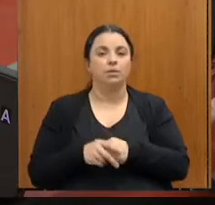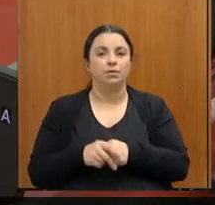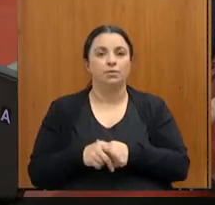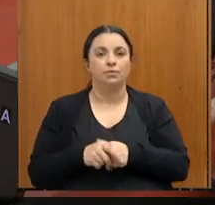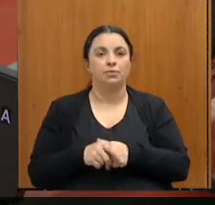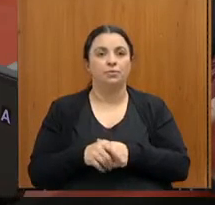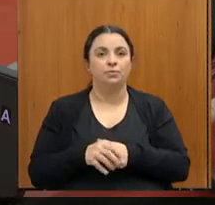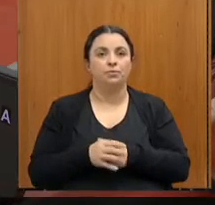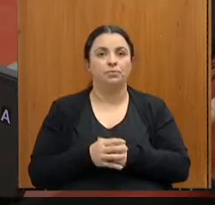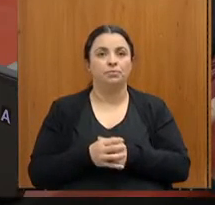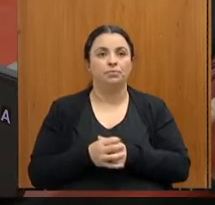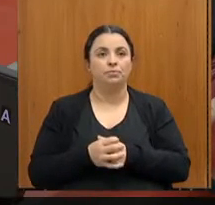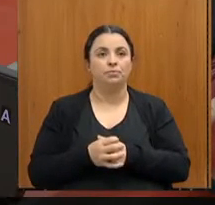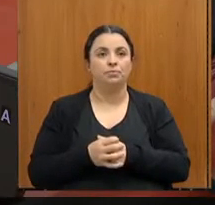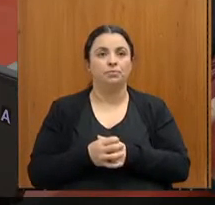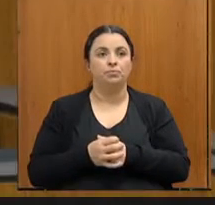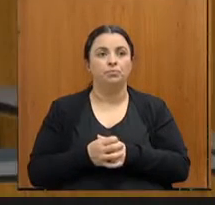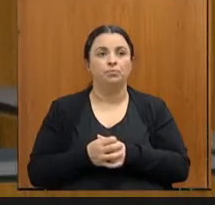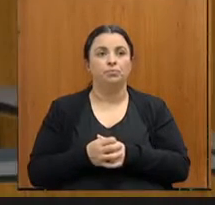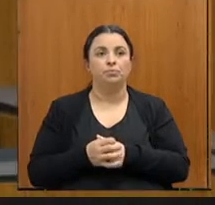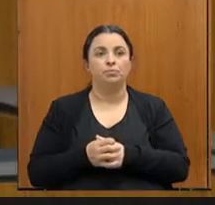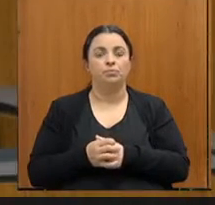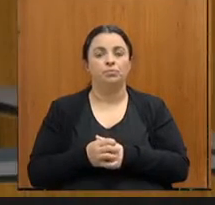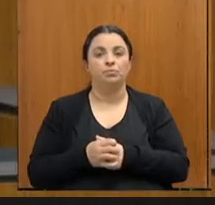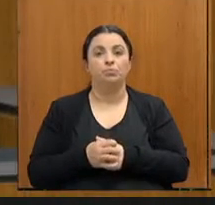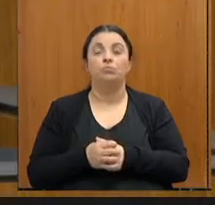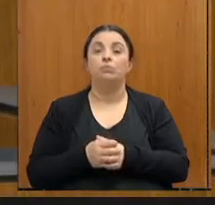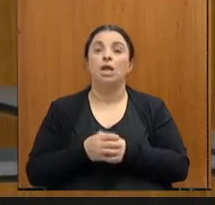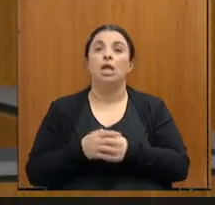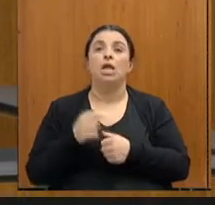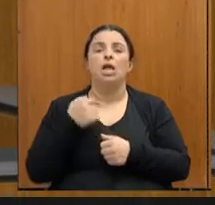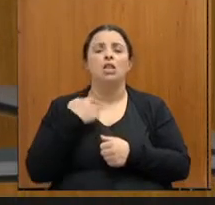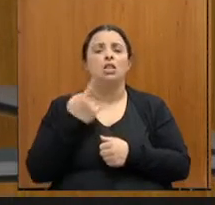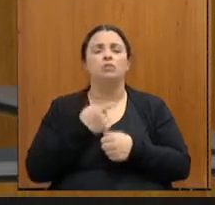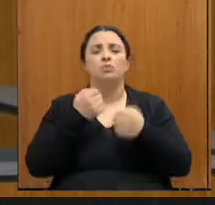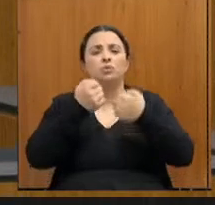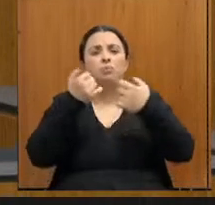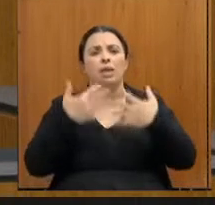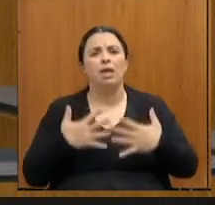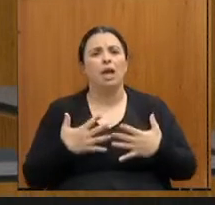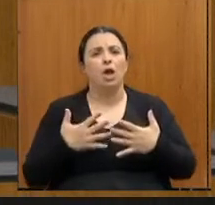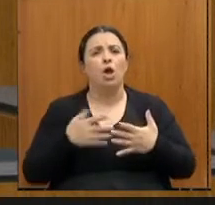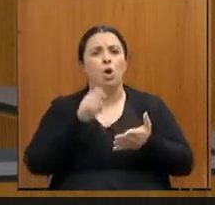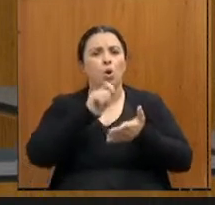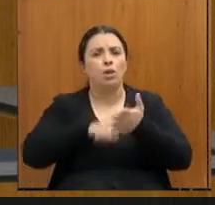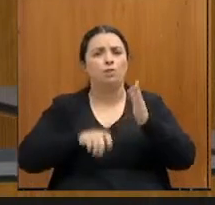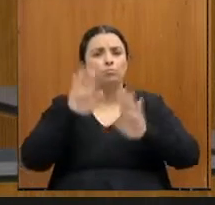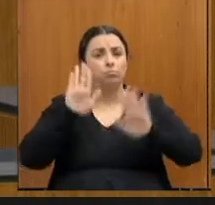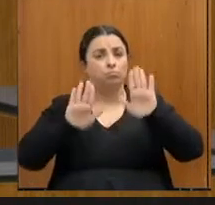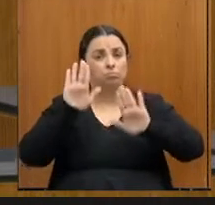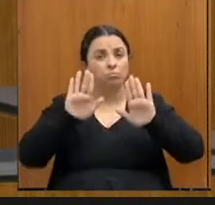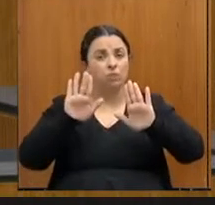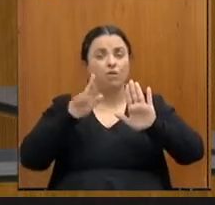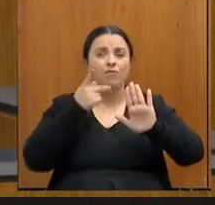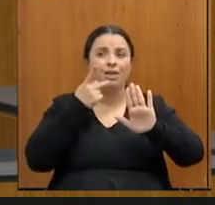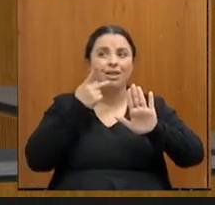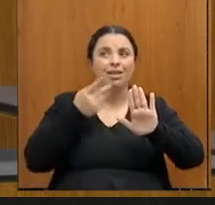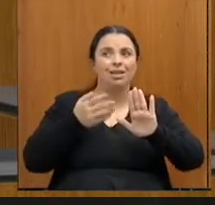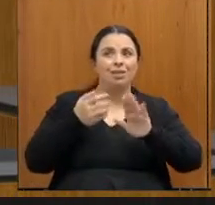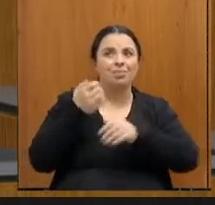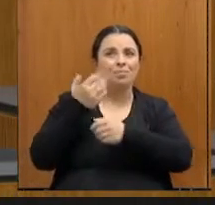e a gente vai explicar contrato sem licitação dizendo que no passado era mais